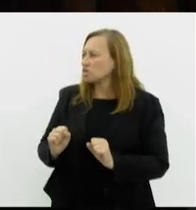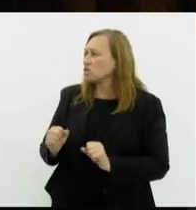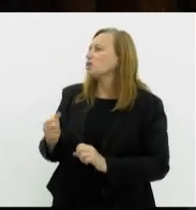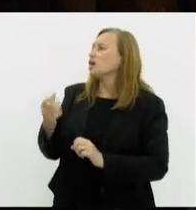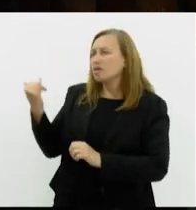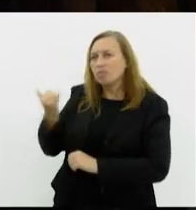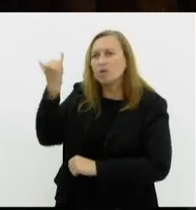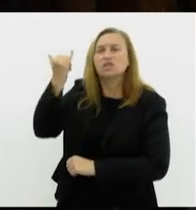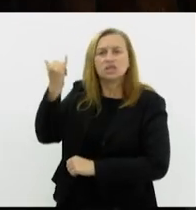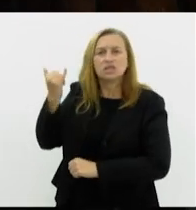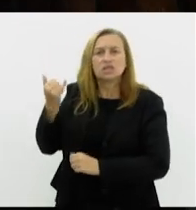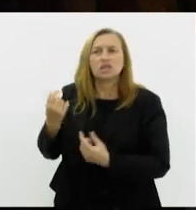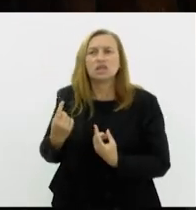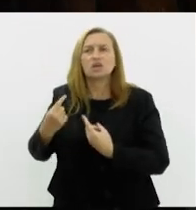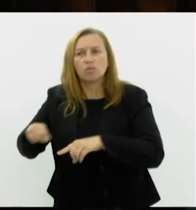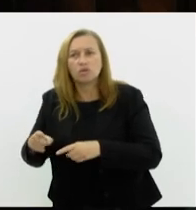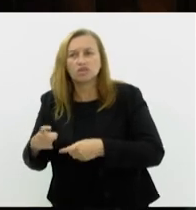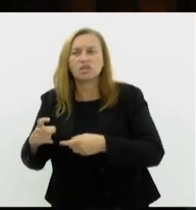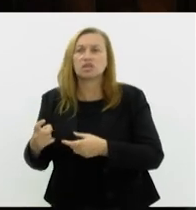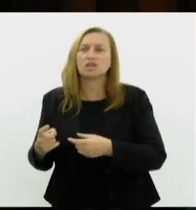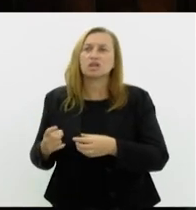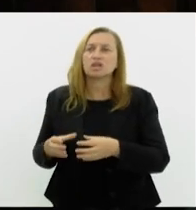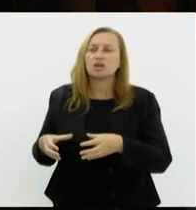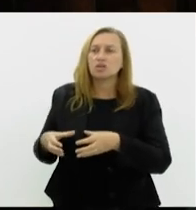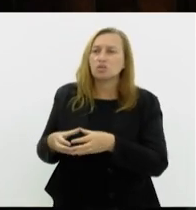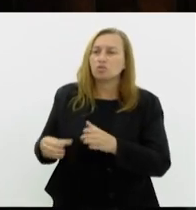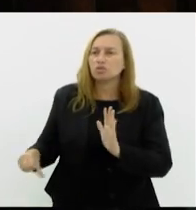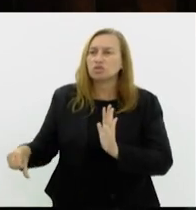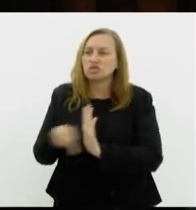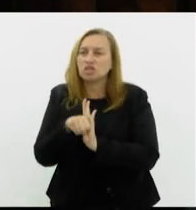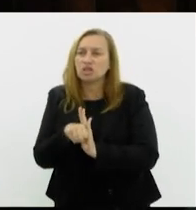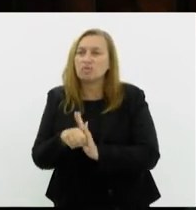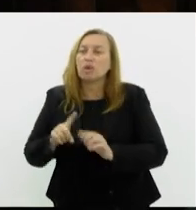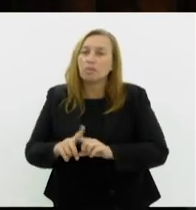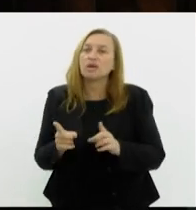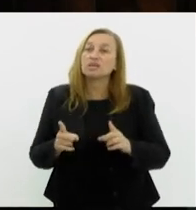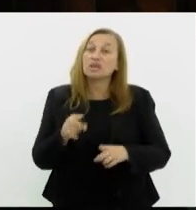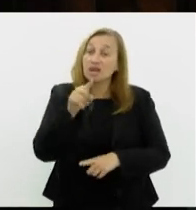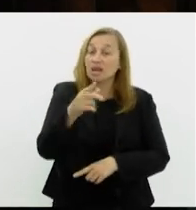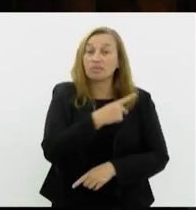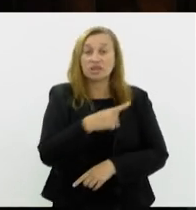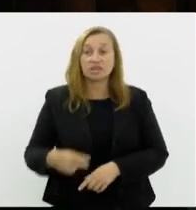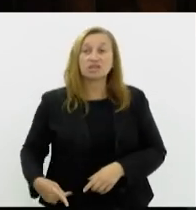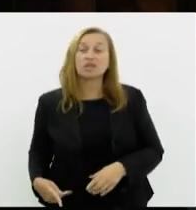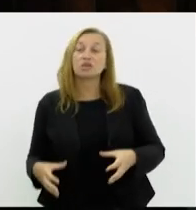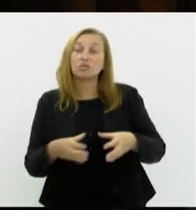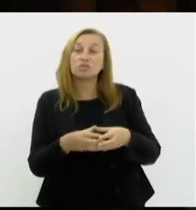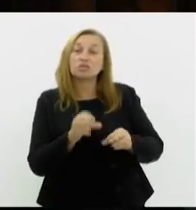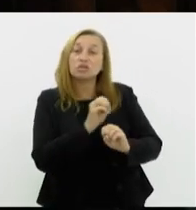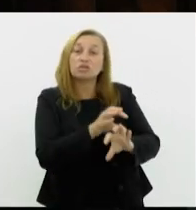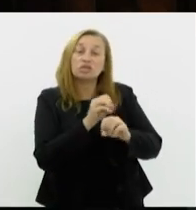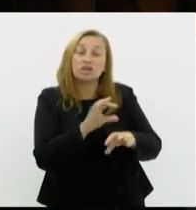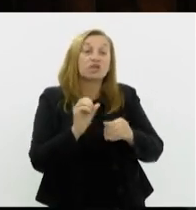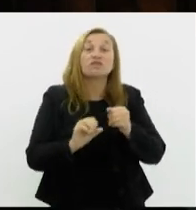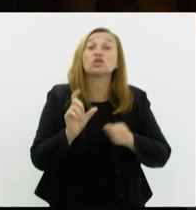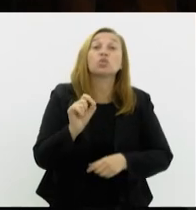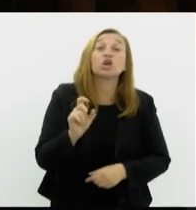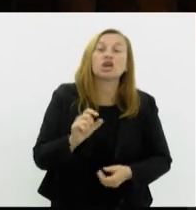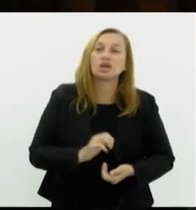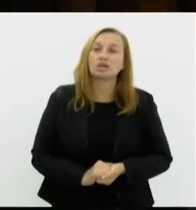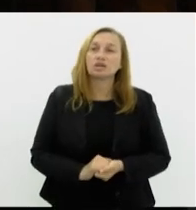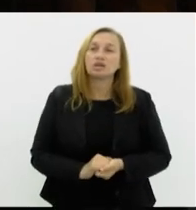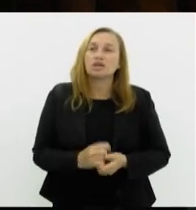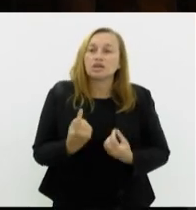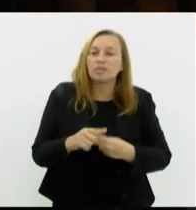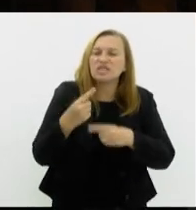importante. Tem que combater essa máfia. Mas ele preside a Comissão de Educação. O que, que ele está fazendo pela educação? Está